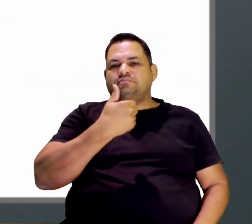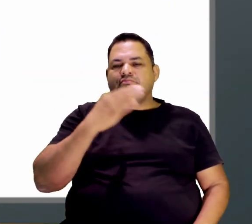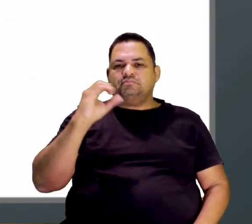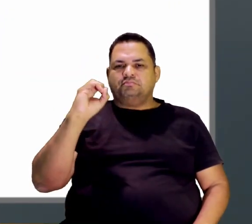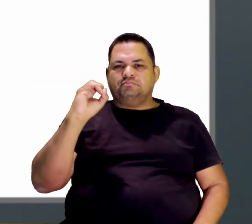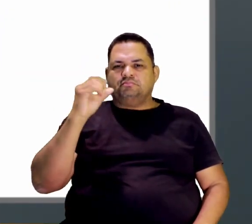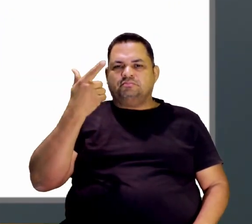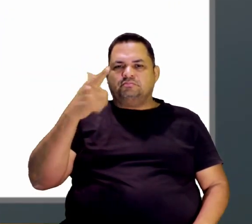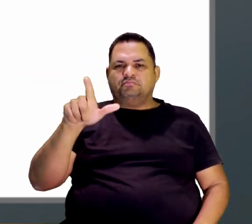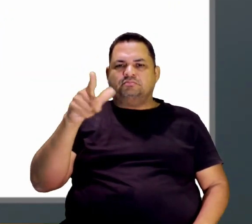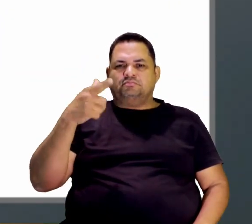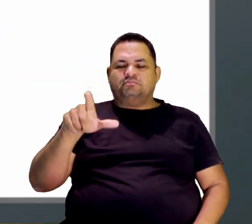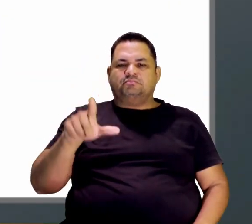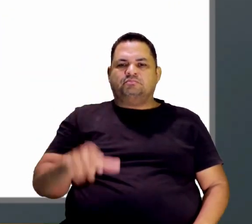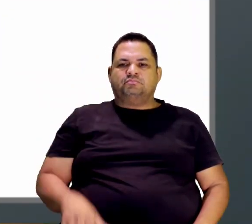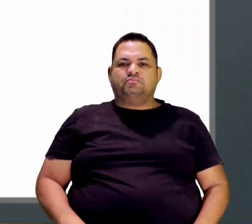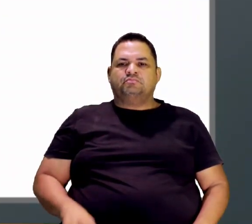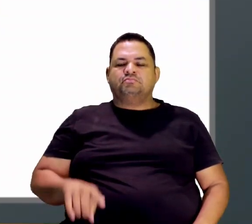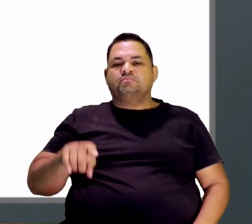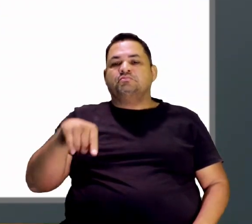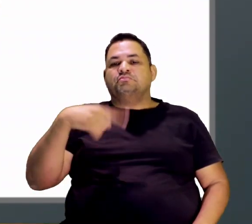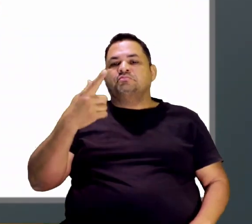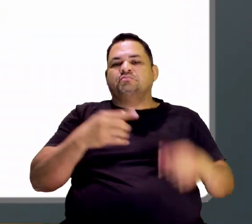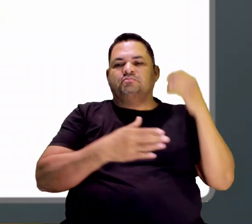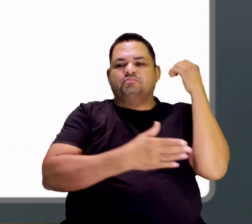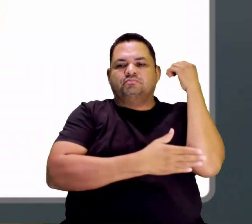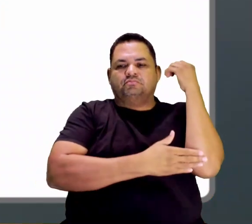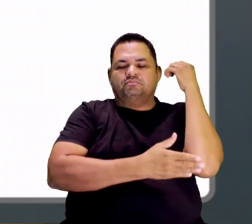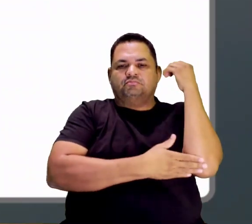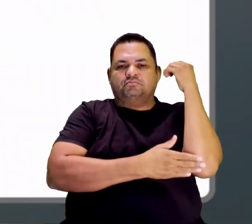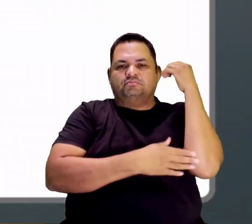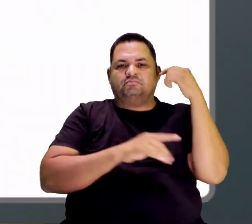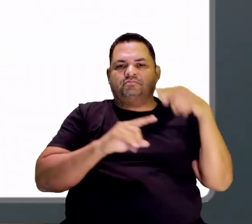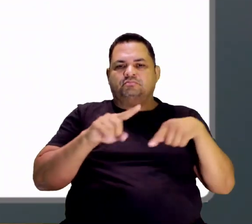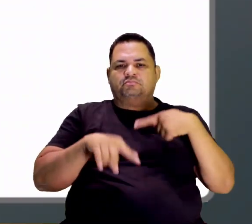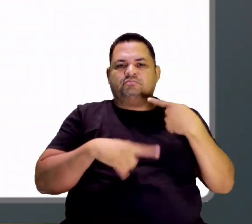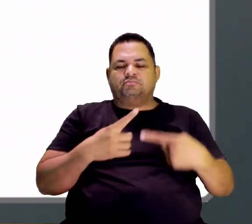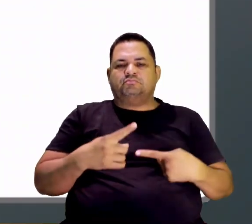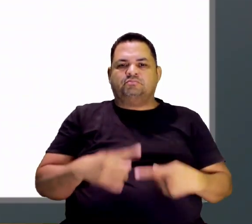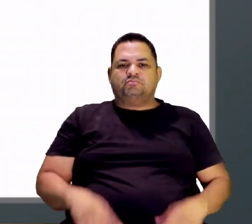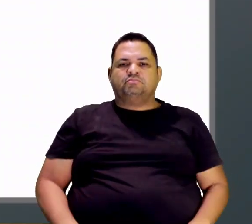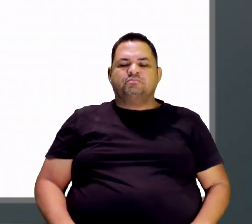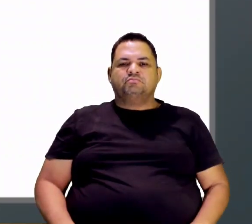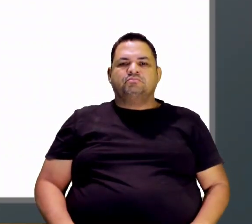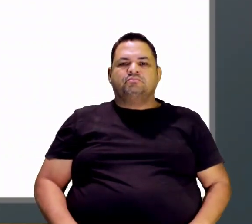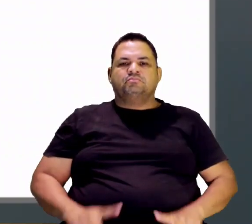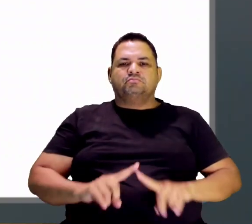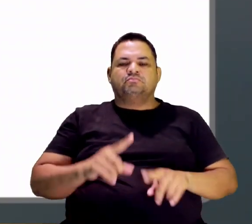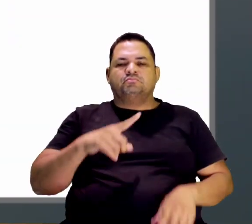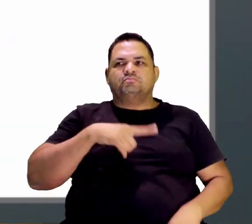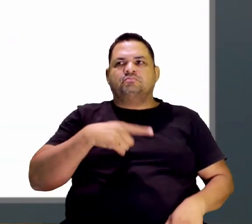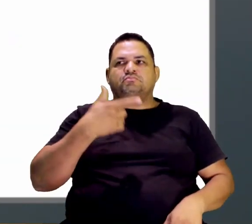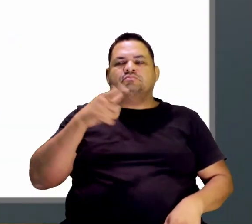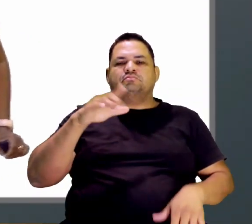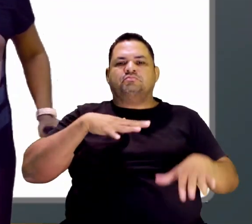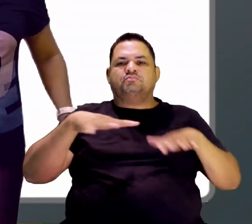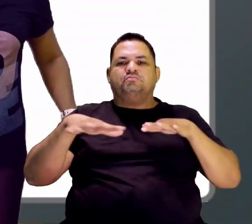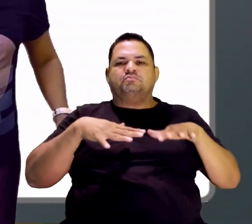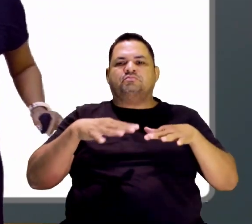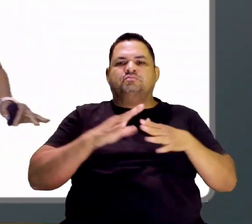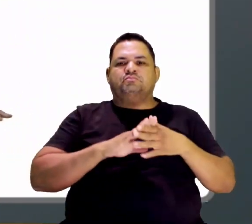circuito são 10 repetições, pé direito. Depois, o pé esquerdo. Faz lá o movimento, faz o movimento. Se tiver